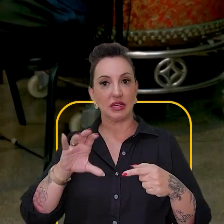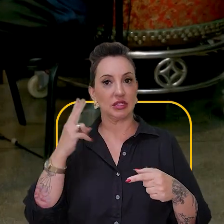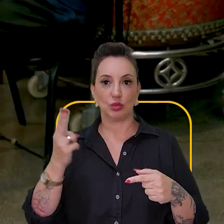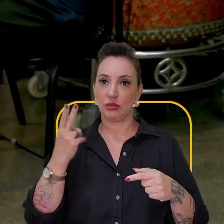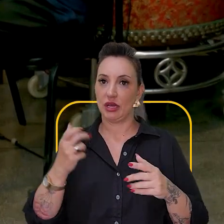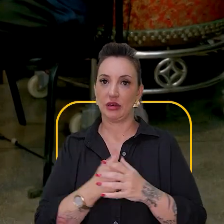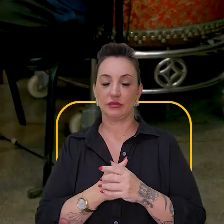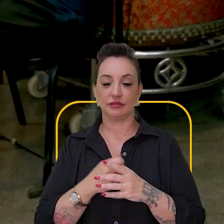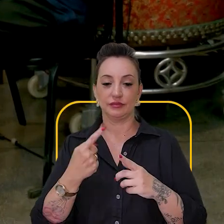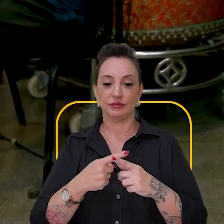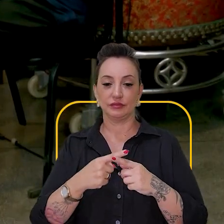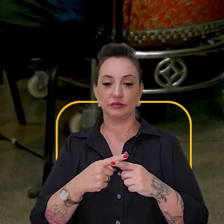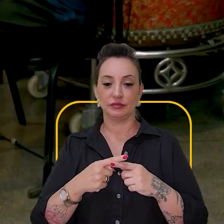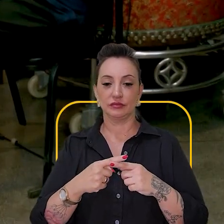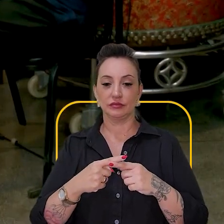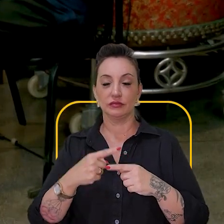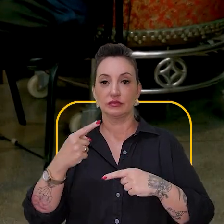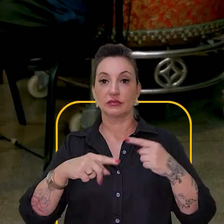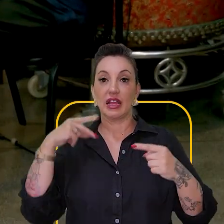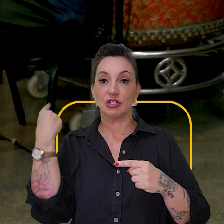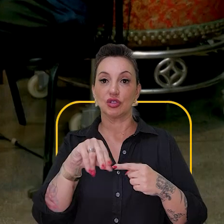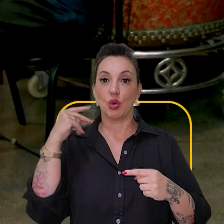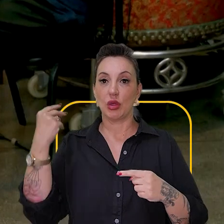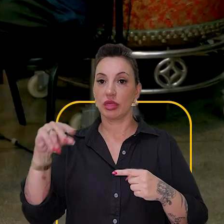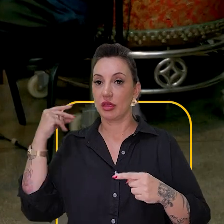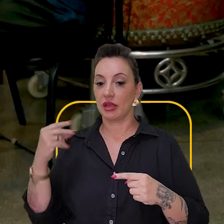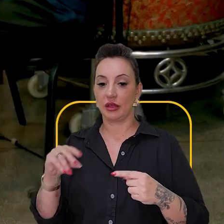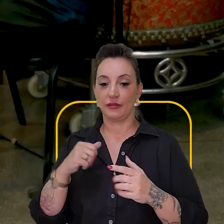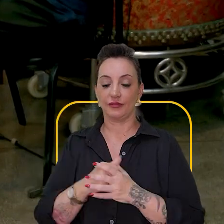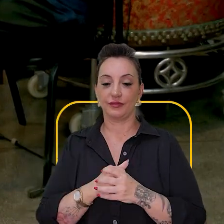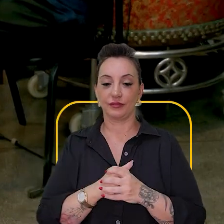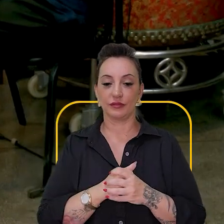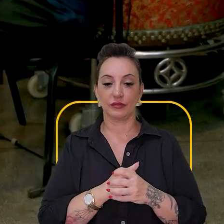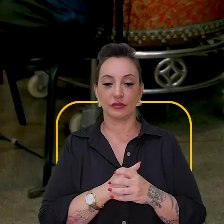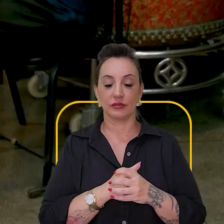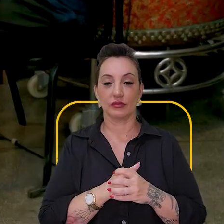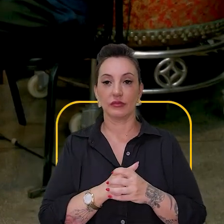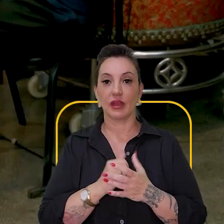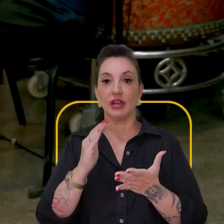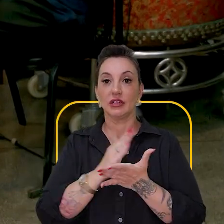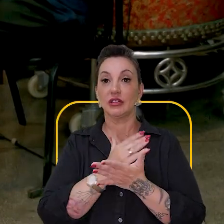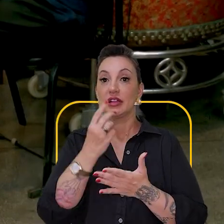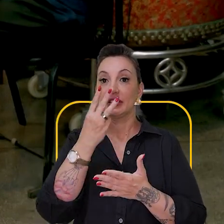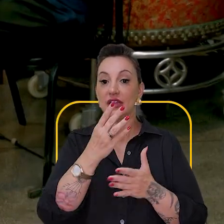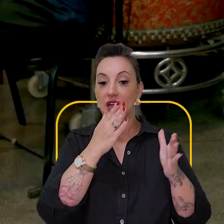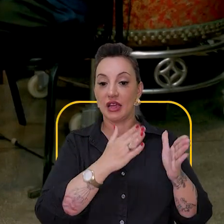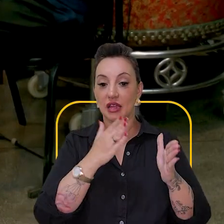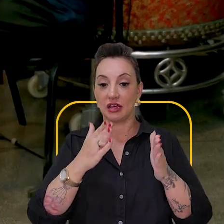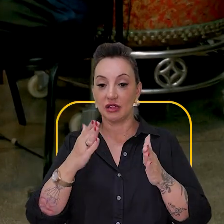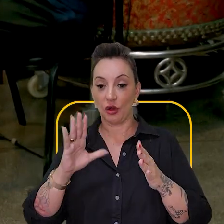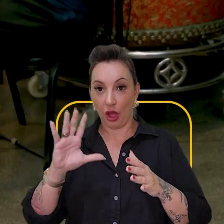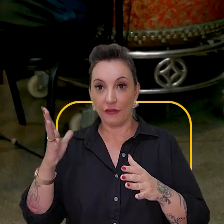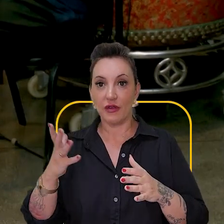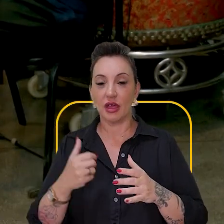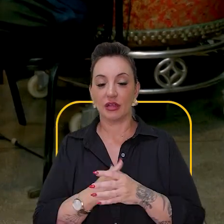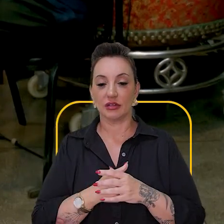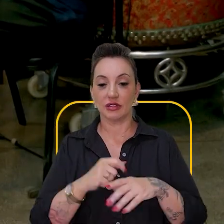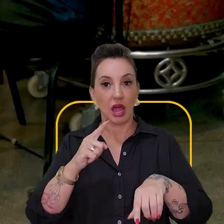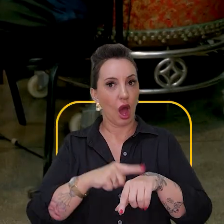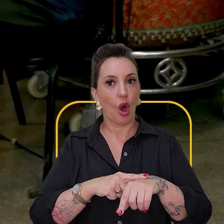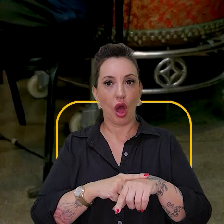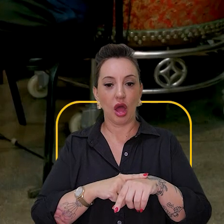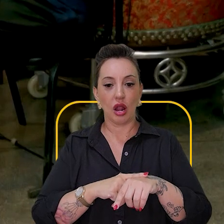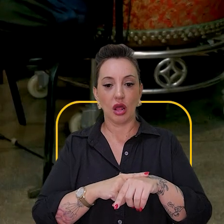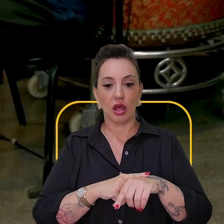porque assim não dá porque um ia começar a descontar no outro sim aí dividiram em três categorias durante o evento ali durante o